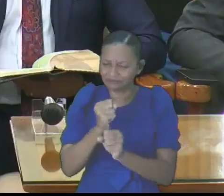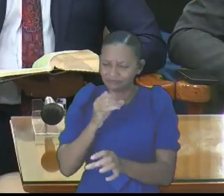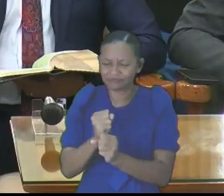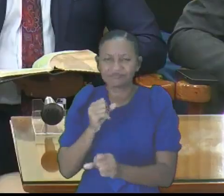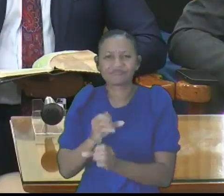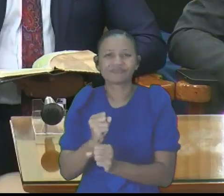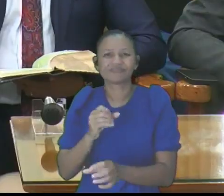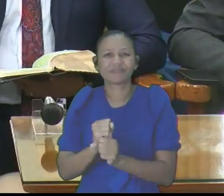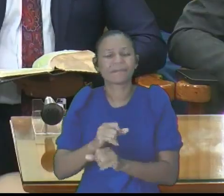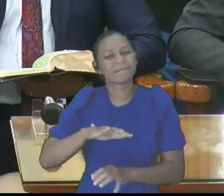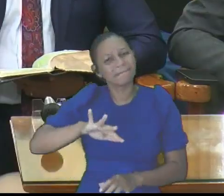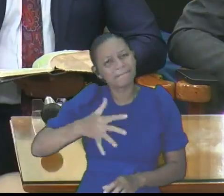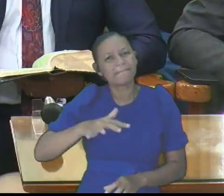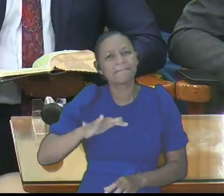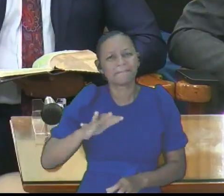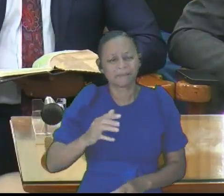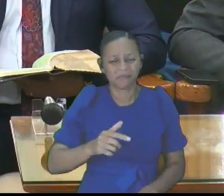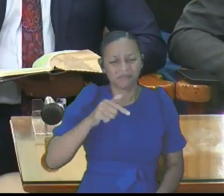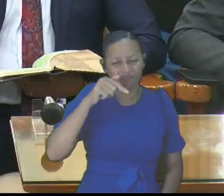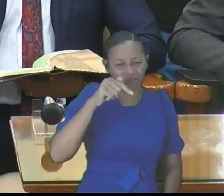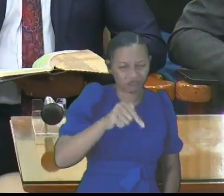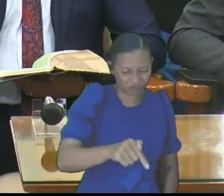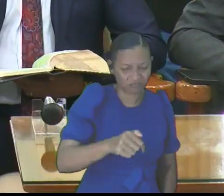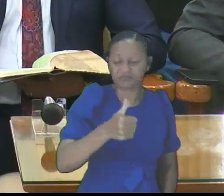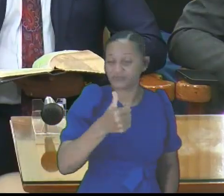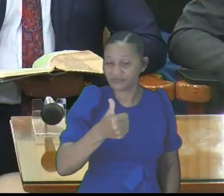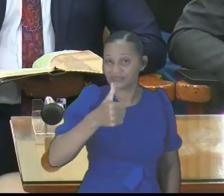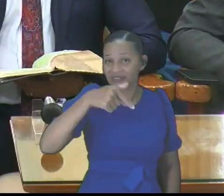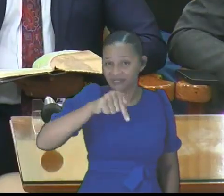todos, mas uma média de